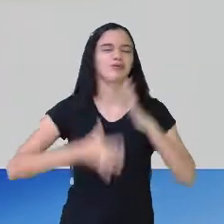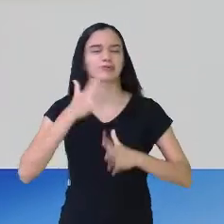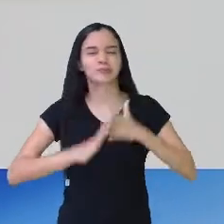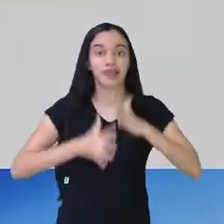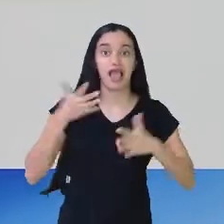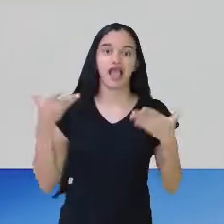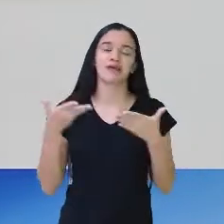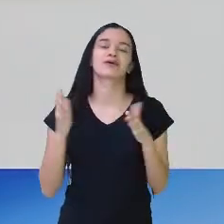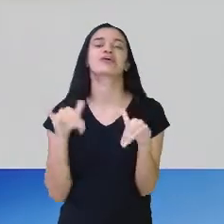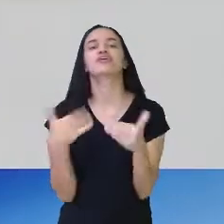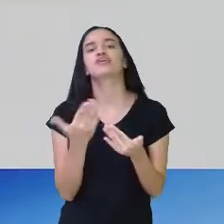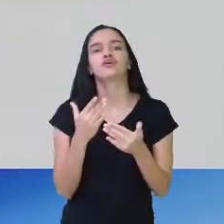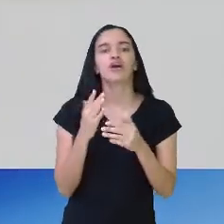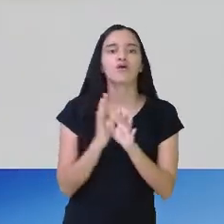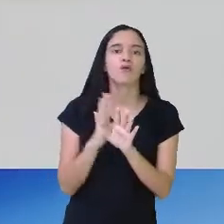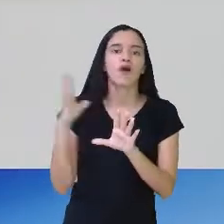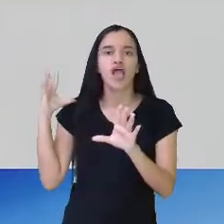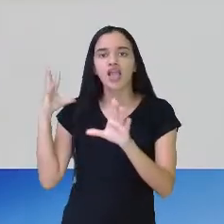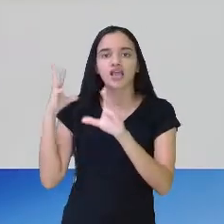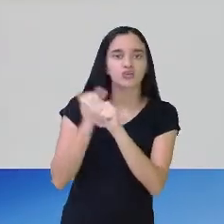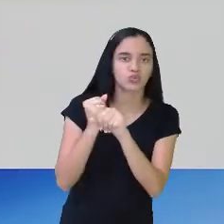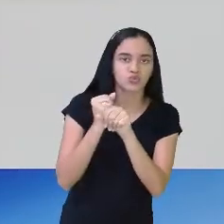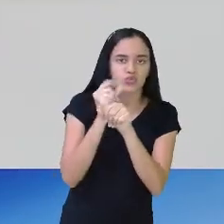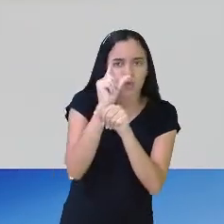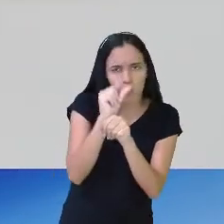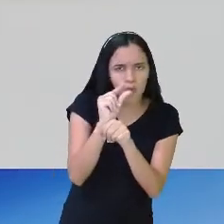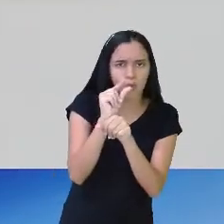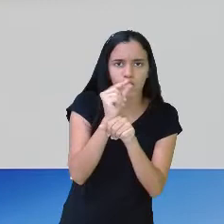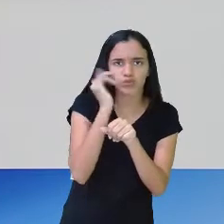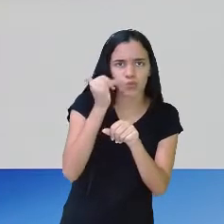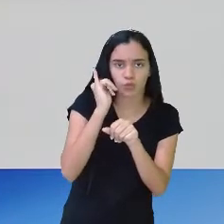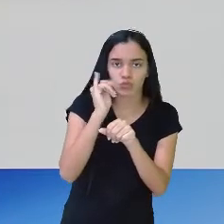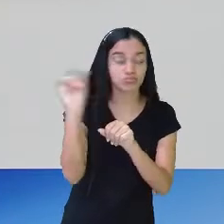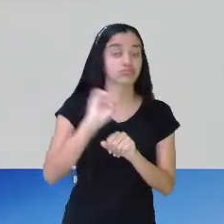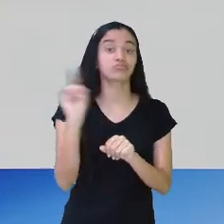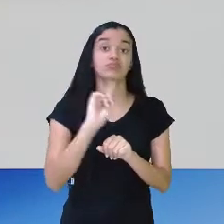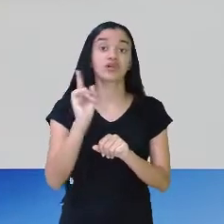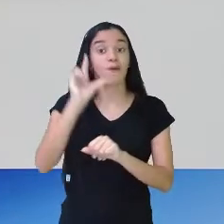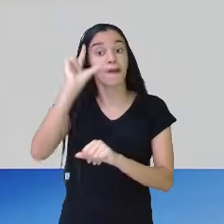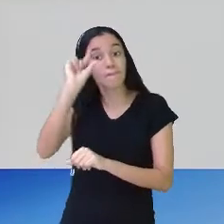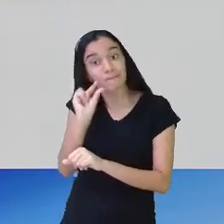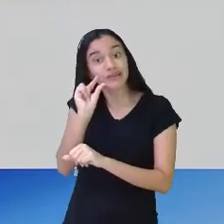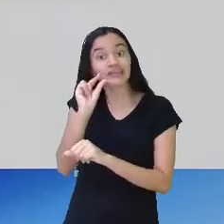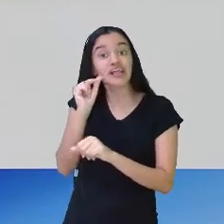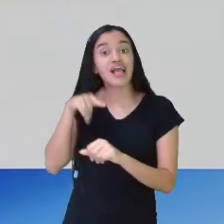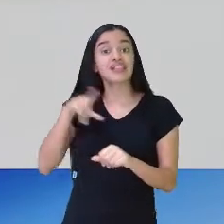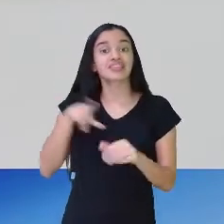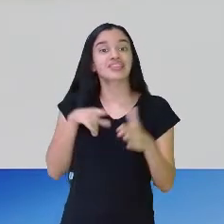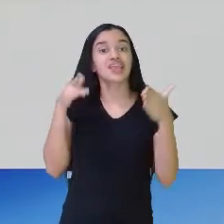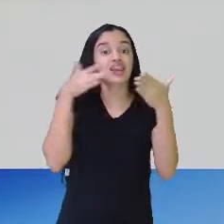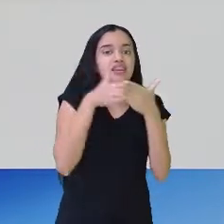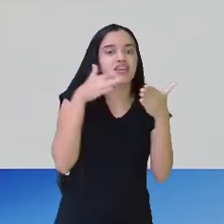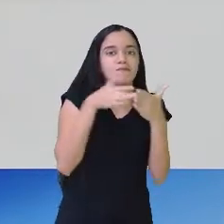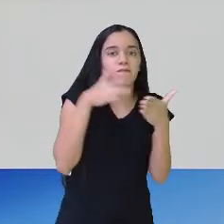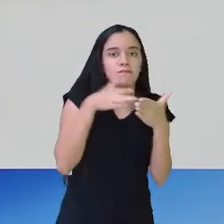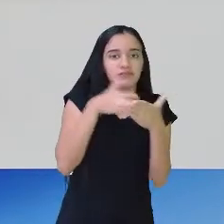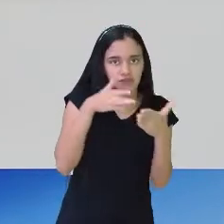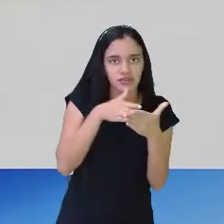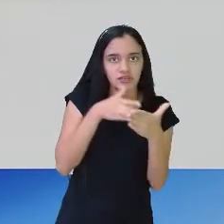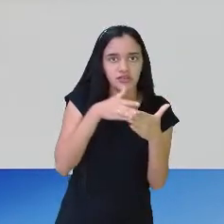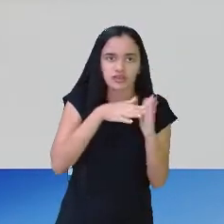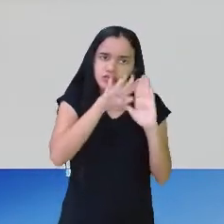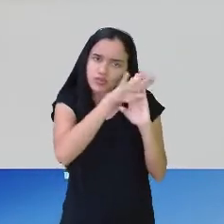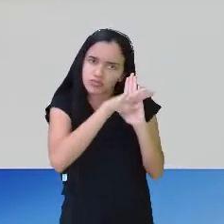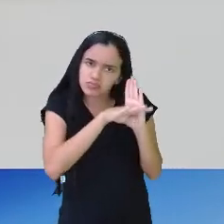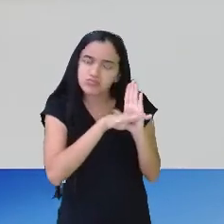Ó, não é um resumo de um conto, é um mini-conto, é um conto que vai ter uma limitação de espaço